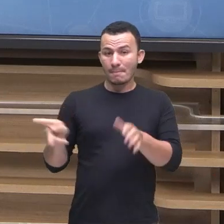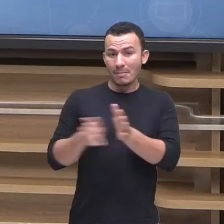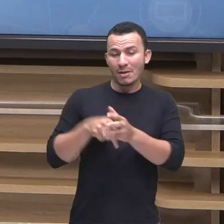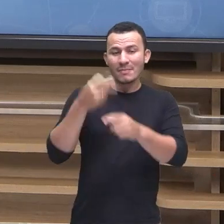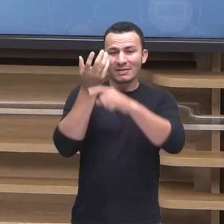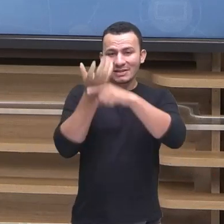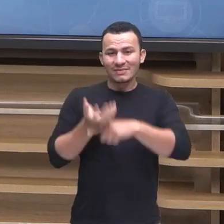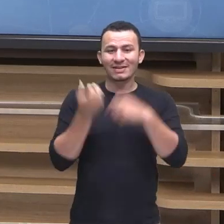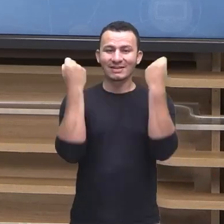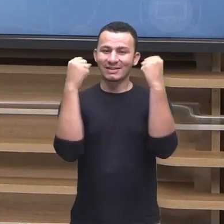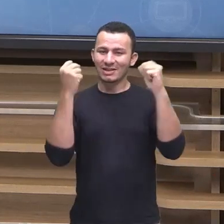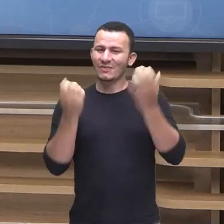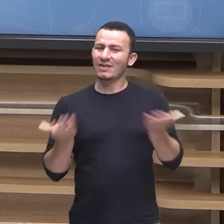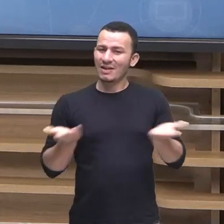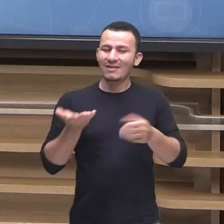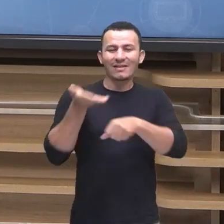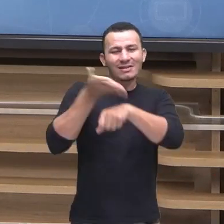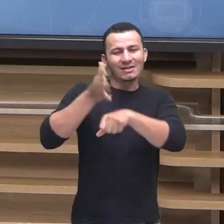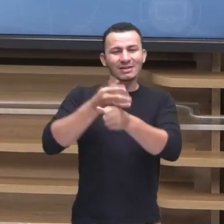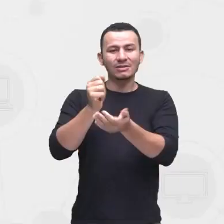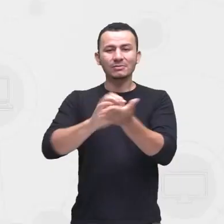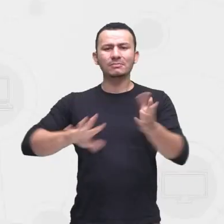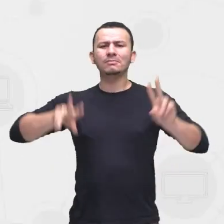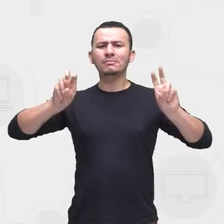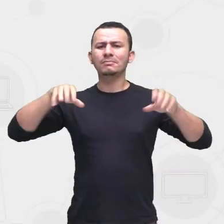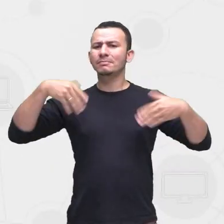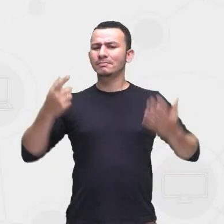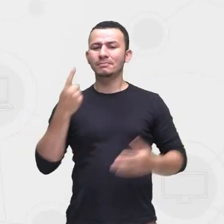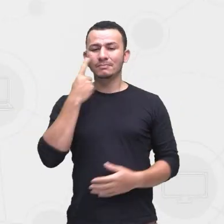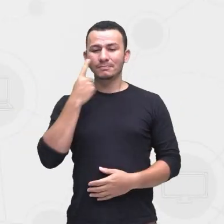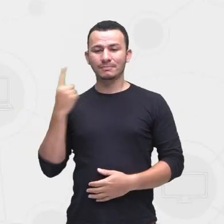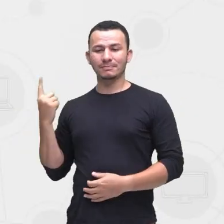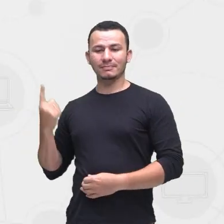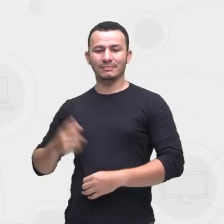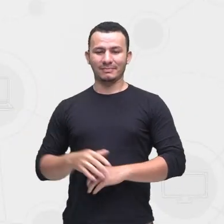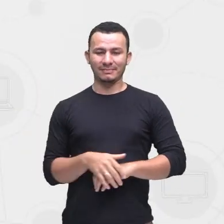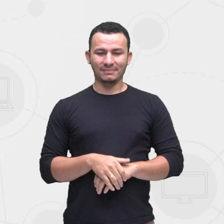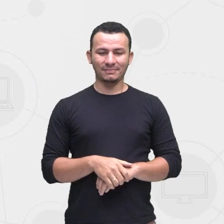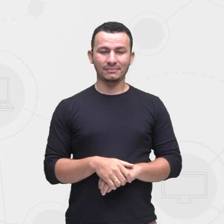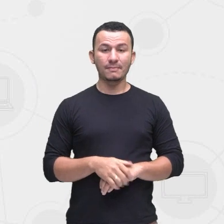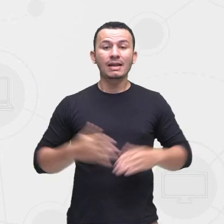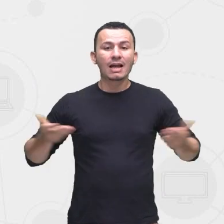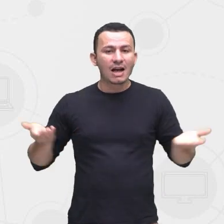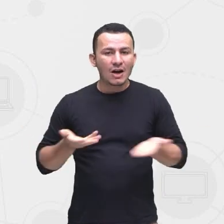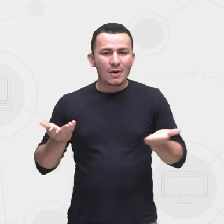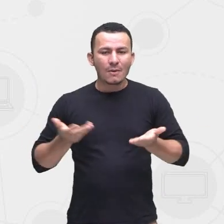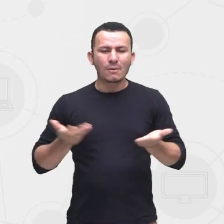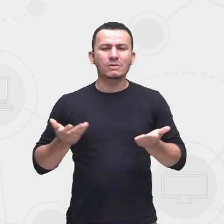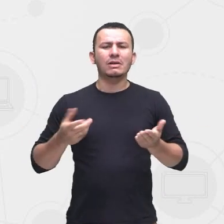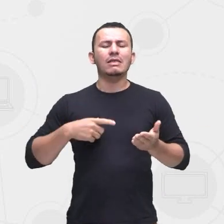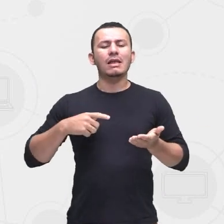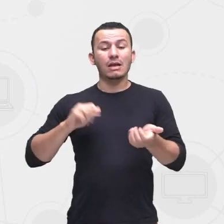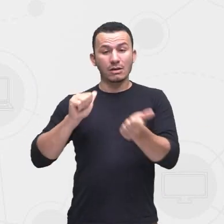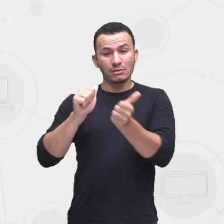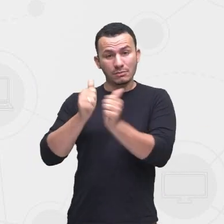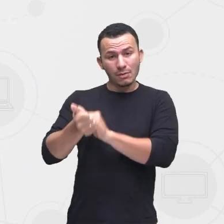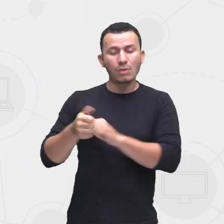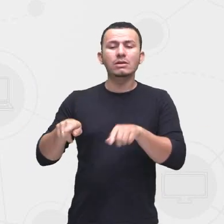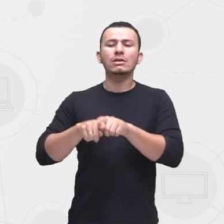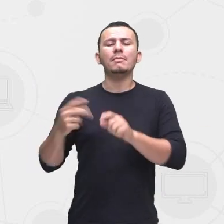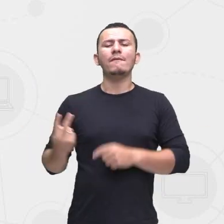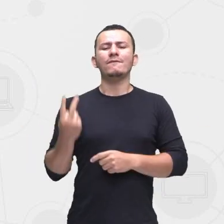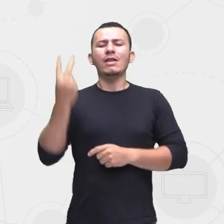nosso Praticando. Vamos ver qual é o tema de hoje? Vamos falar sobre o esporte, valores